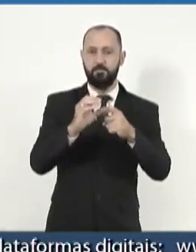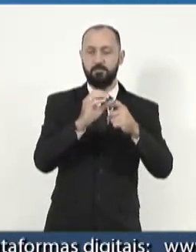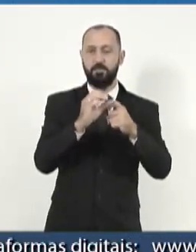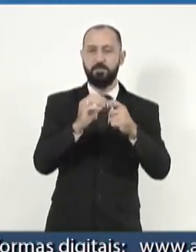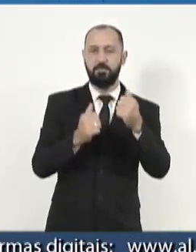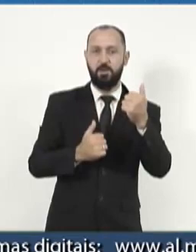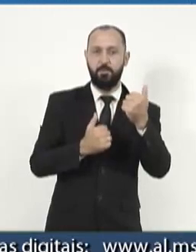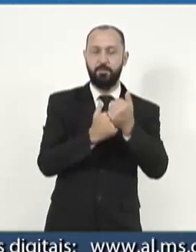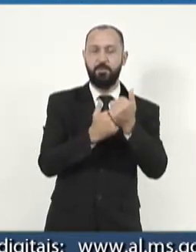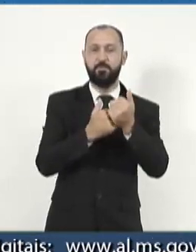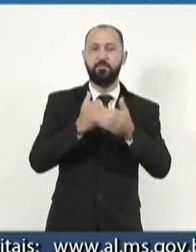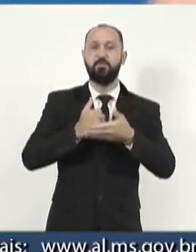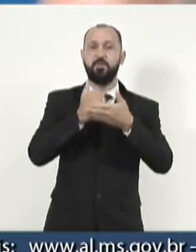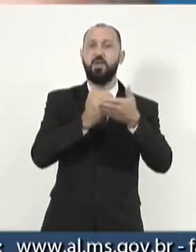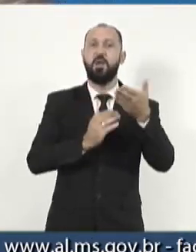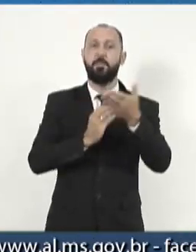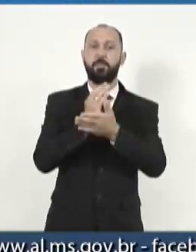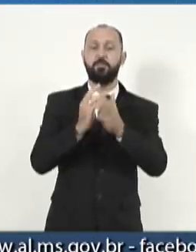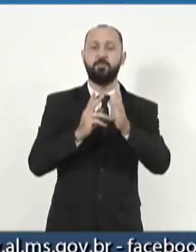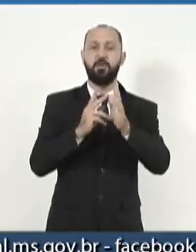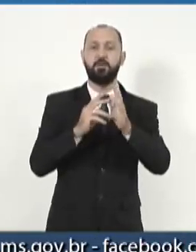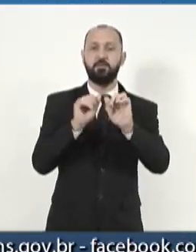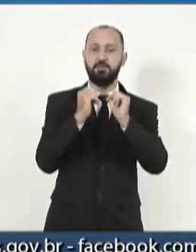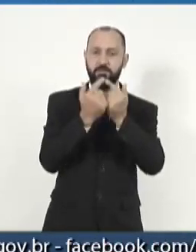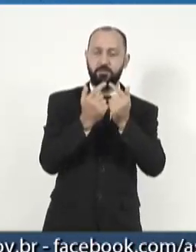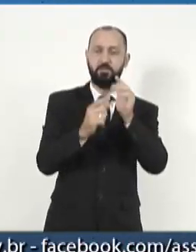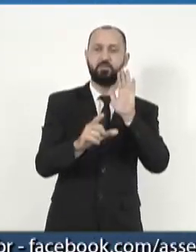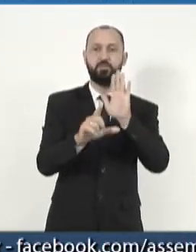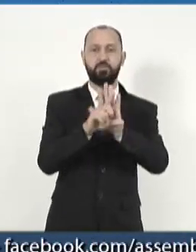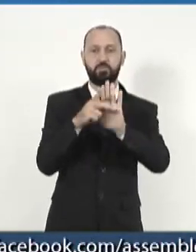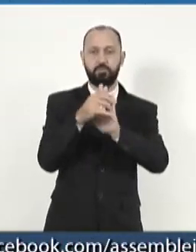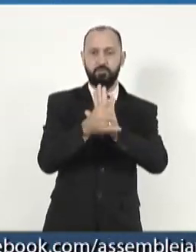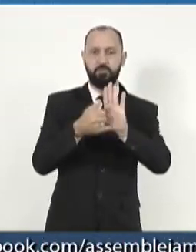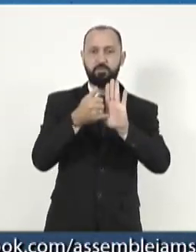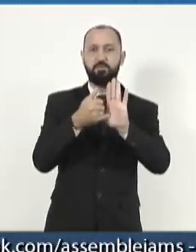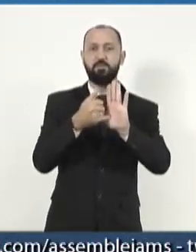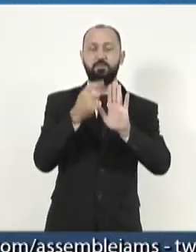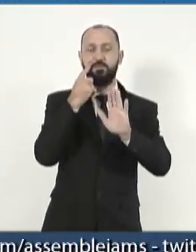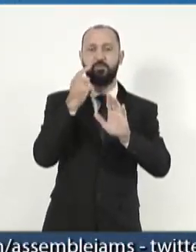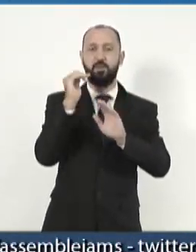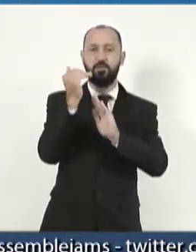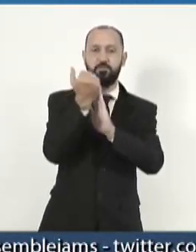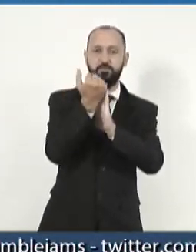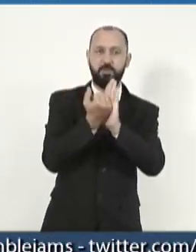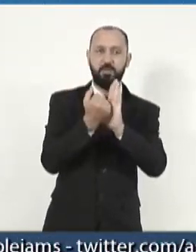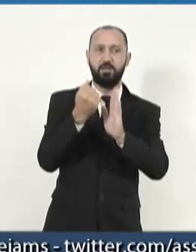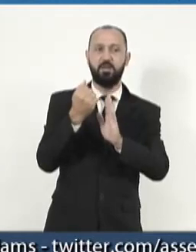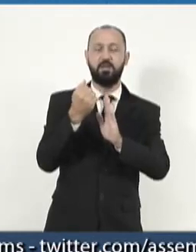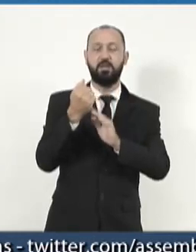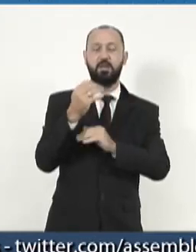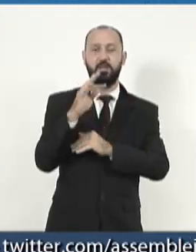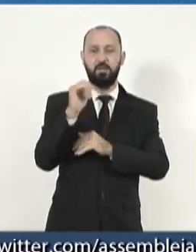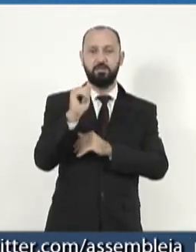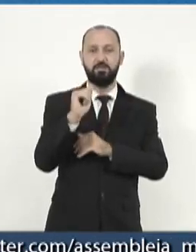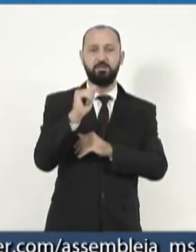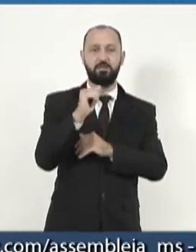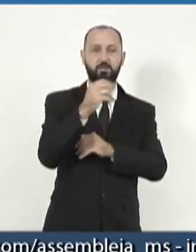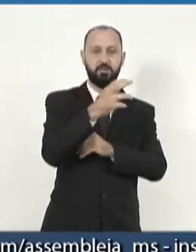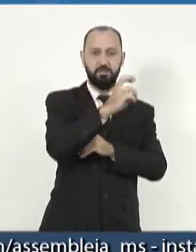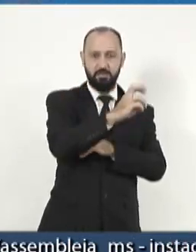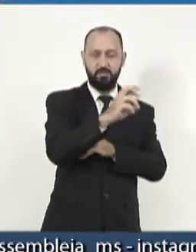fator participativo, né? E vão ter uma redução da taxa que era de R$ 45 para